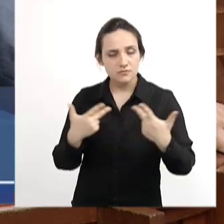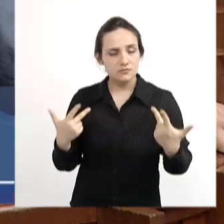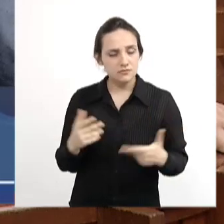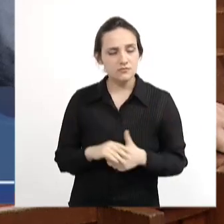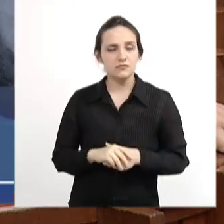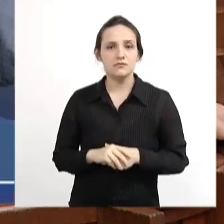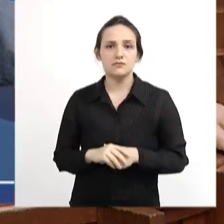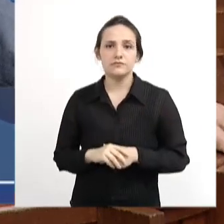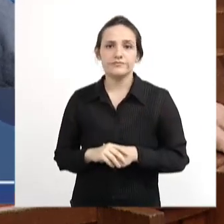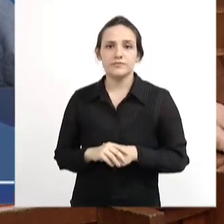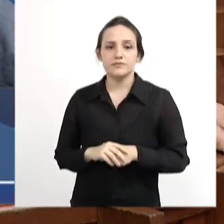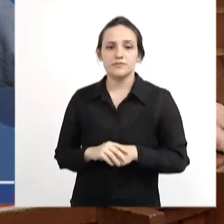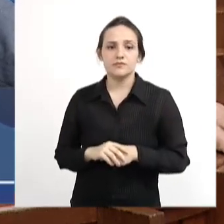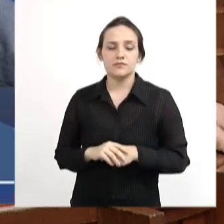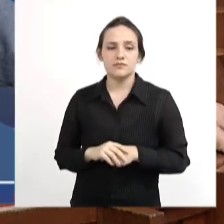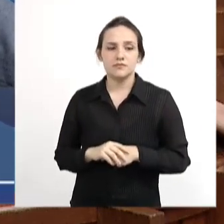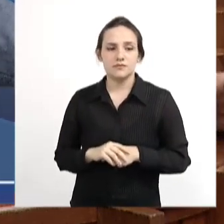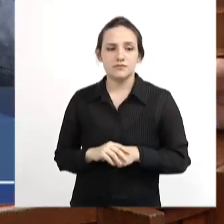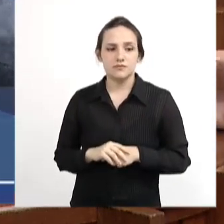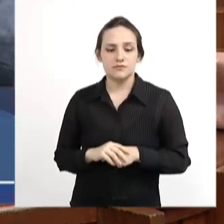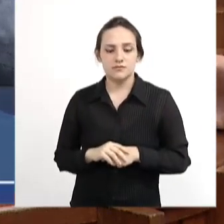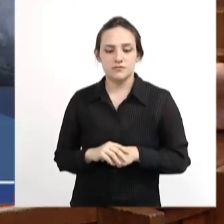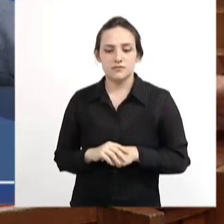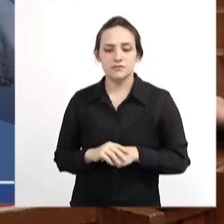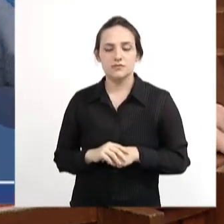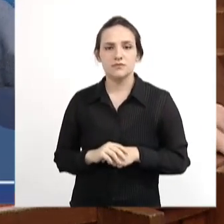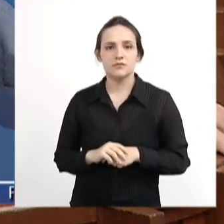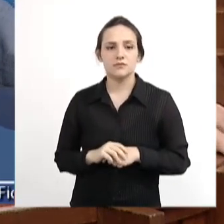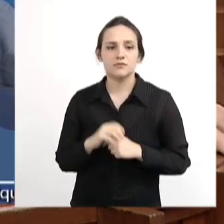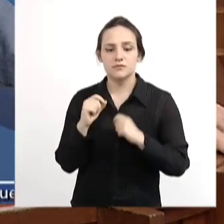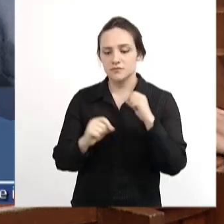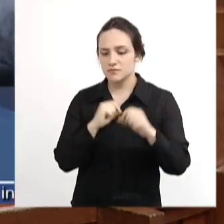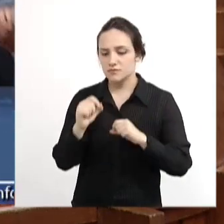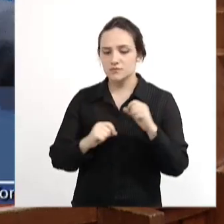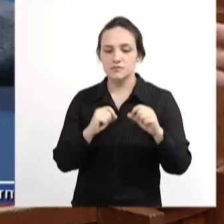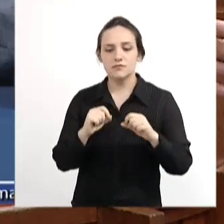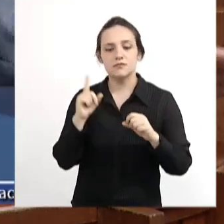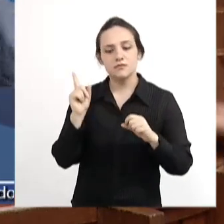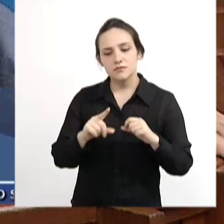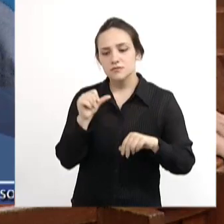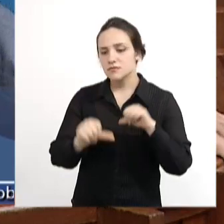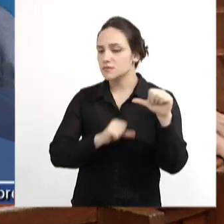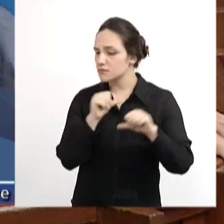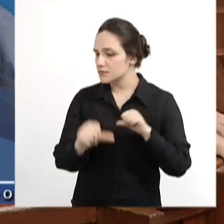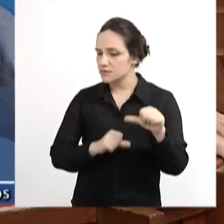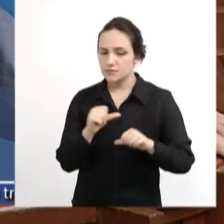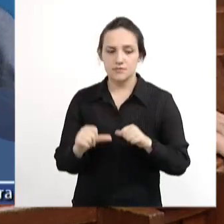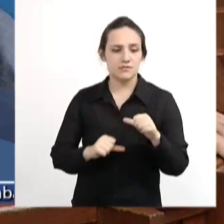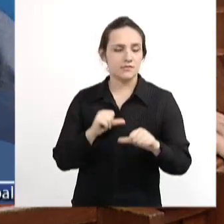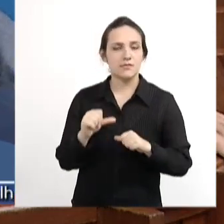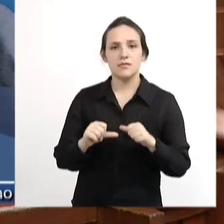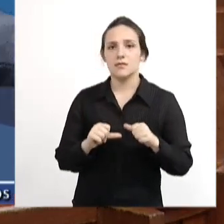que renove os contratos, ou delega os contratos, ou assina contrato